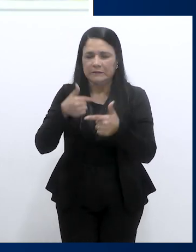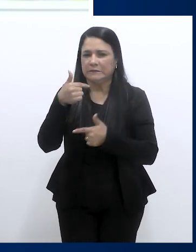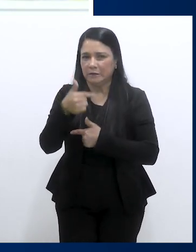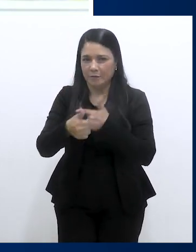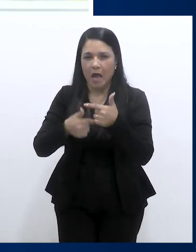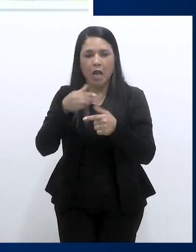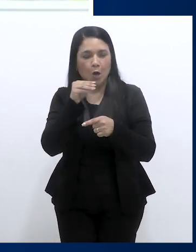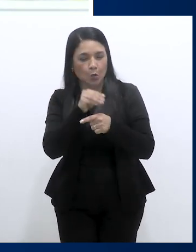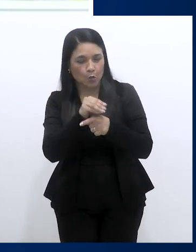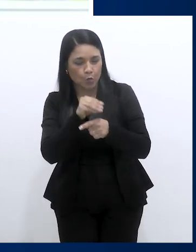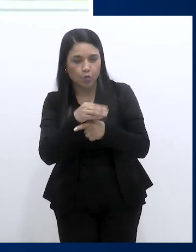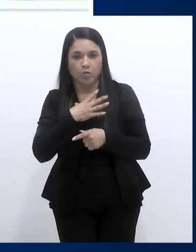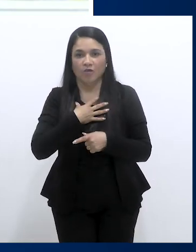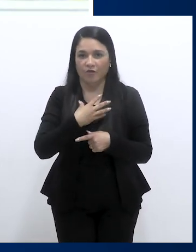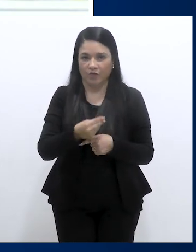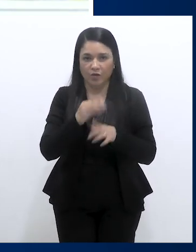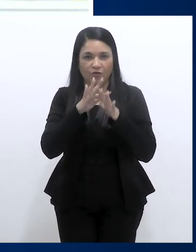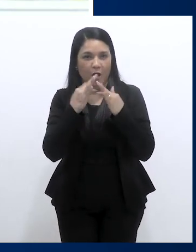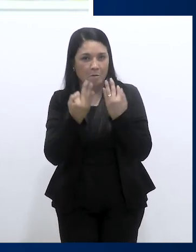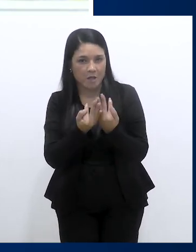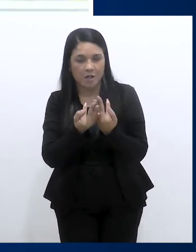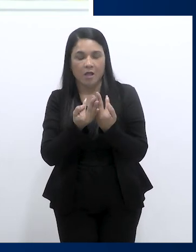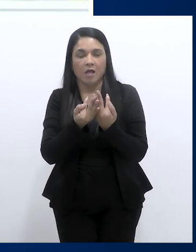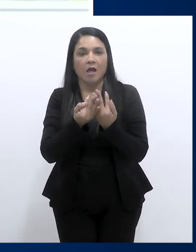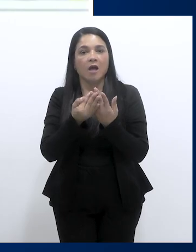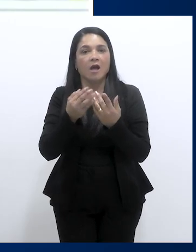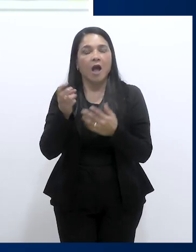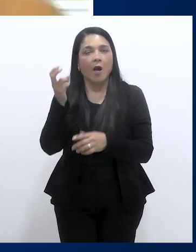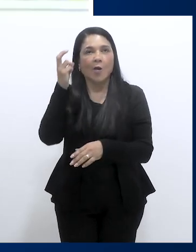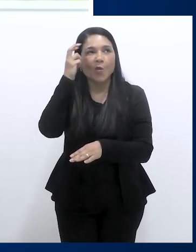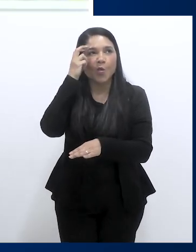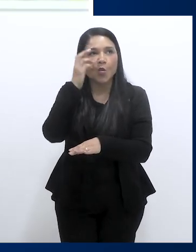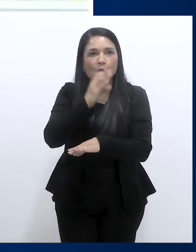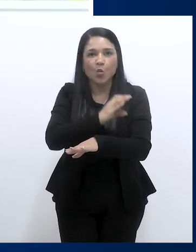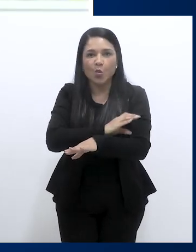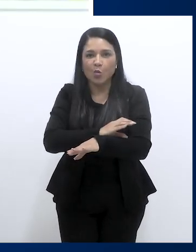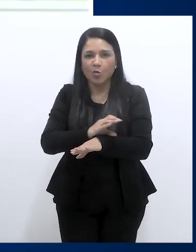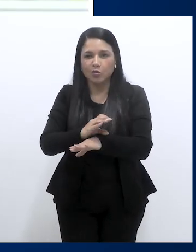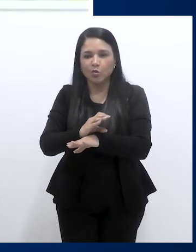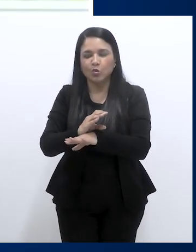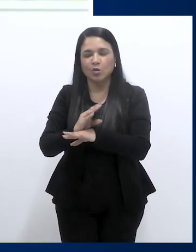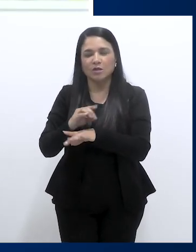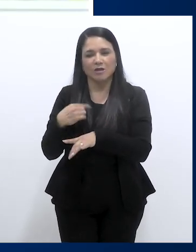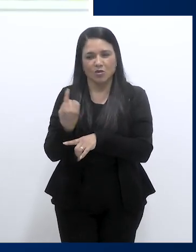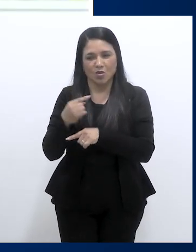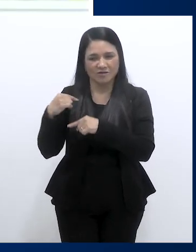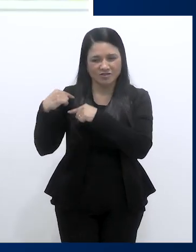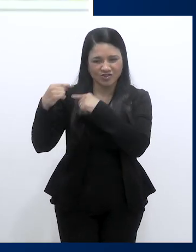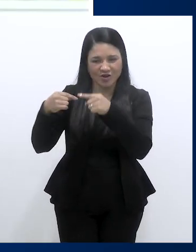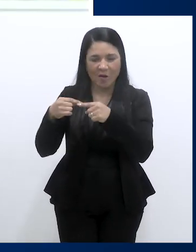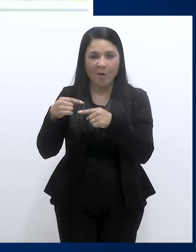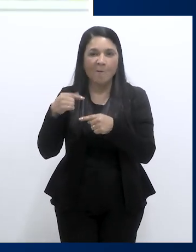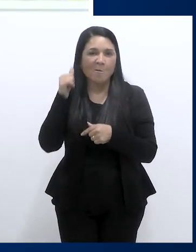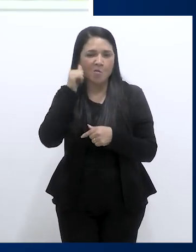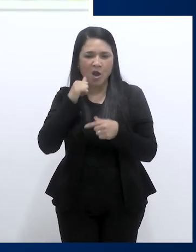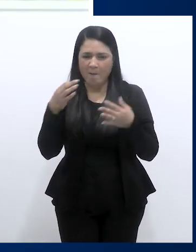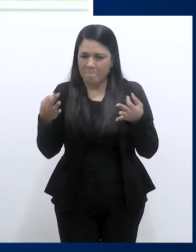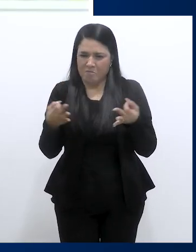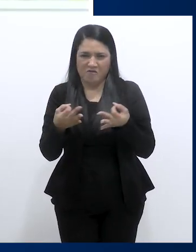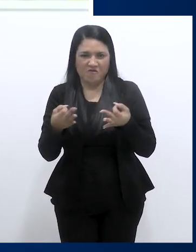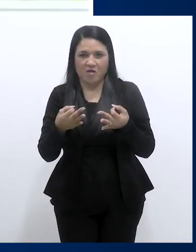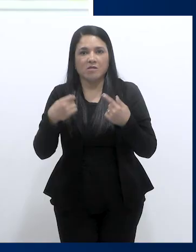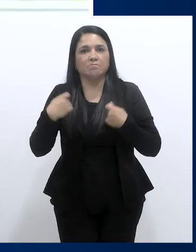sabe, você só trabalha, cuida de filho e ainda aquela cultura que é muito da nossa geração, que mulher tem que